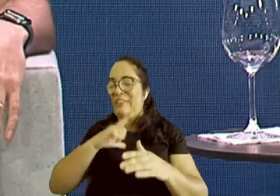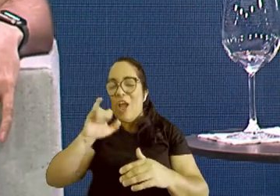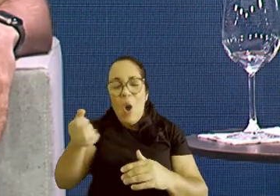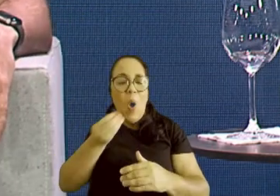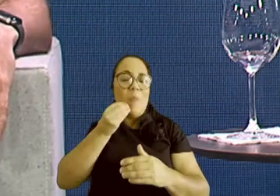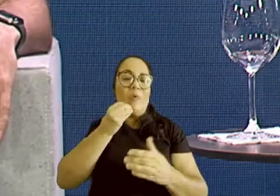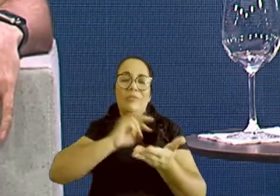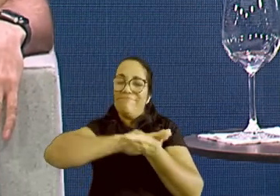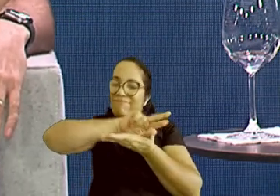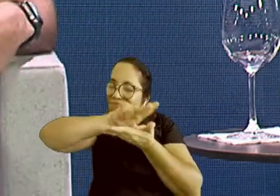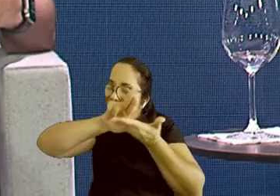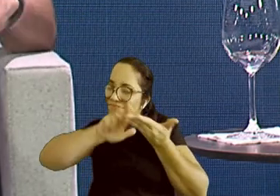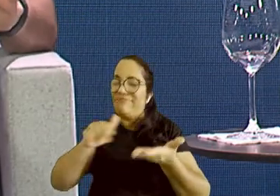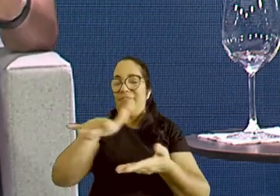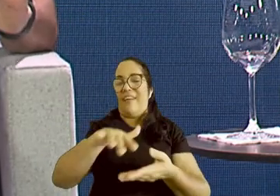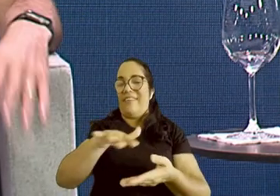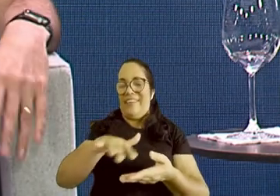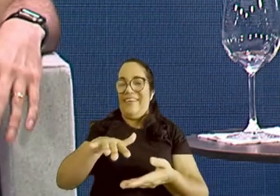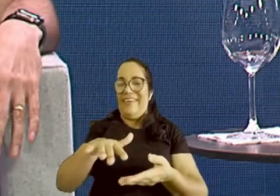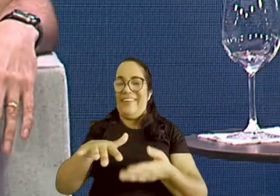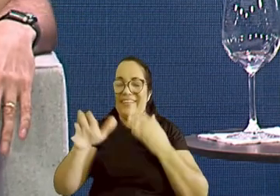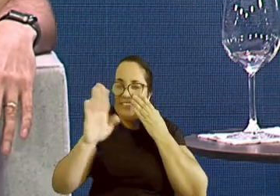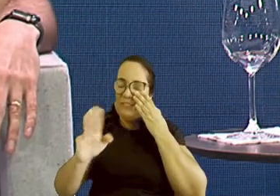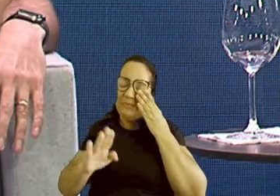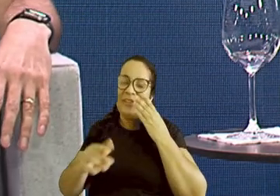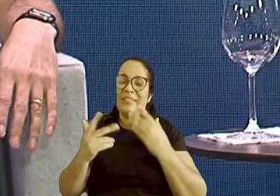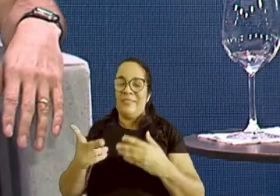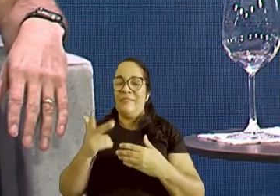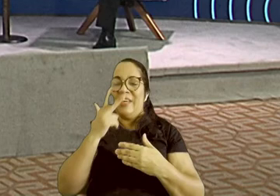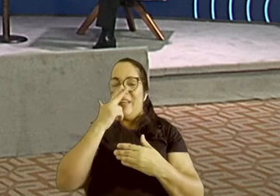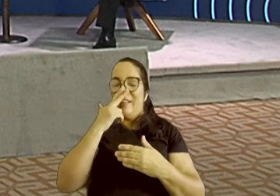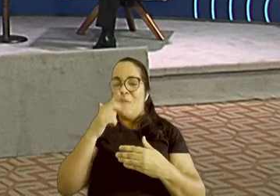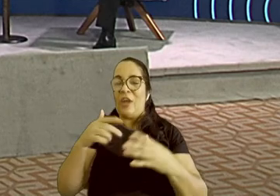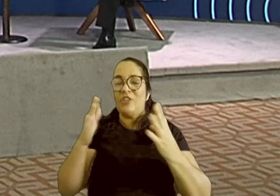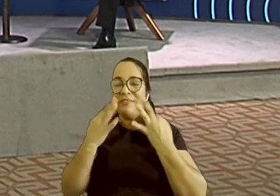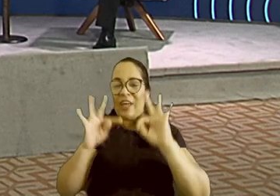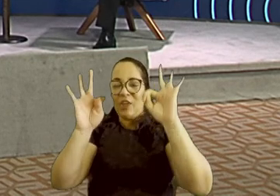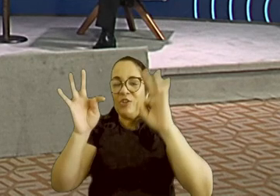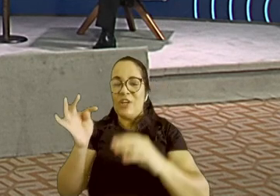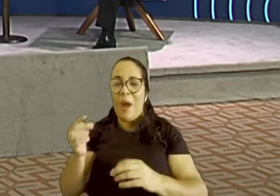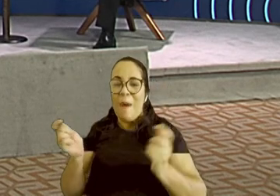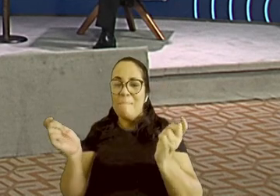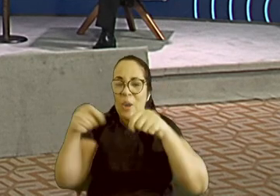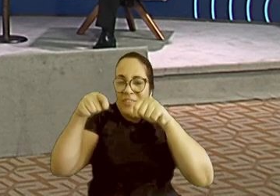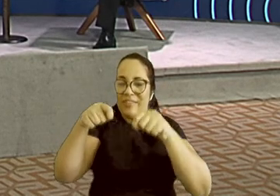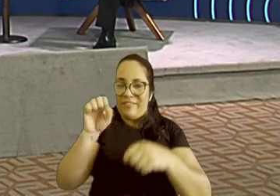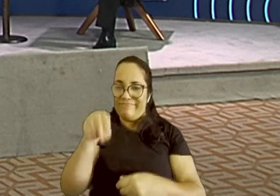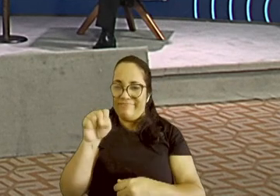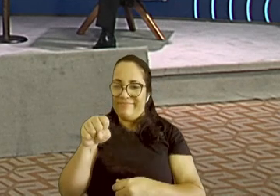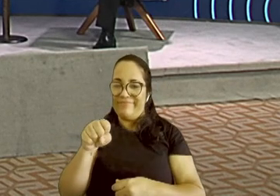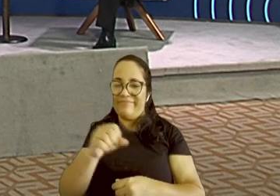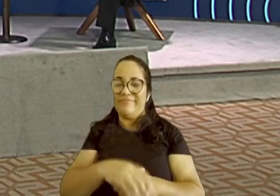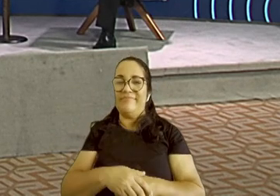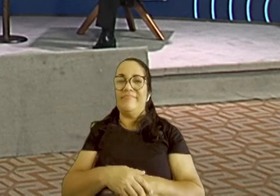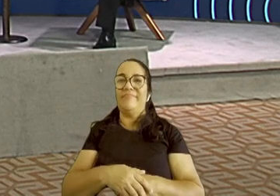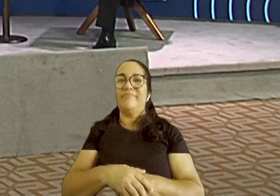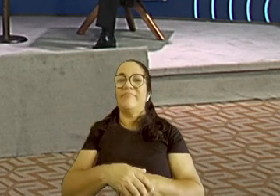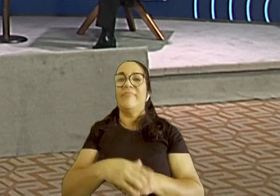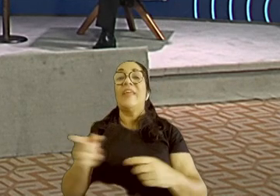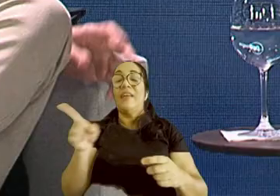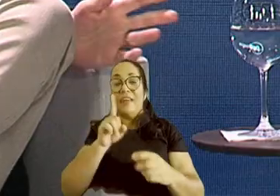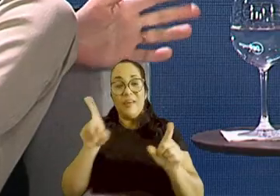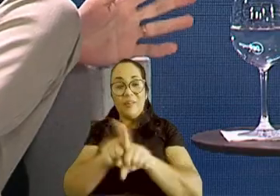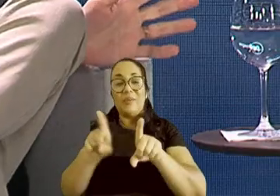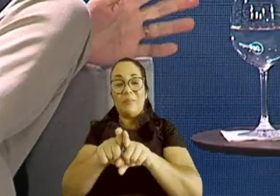então acho que com tecnologia a gente consegue comentar exatamente o que Dantas falou aqui